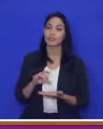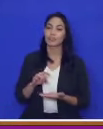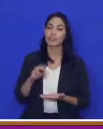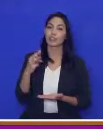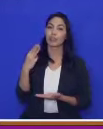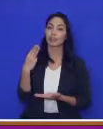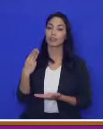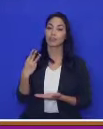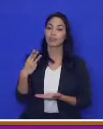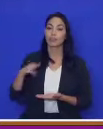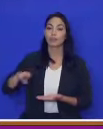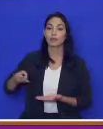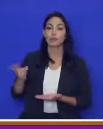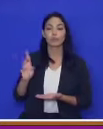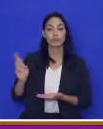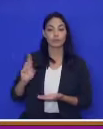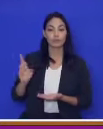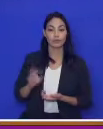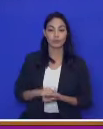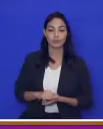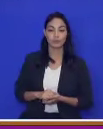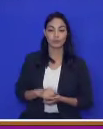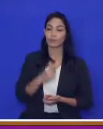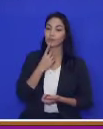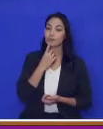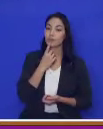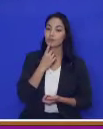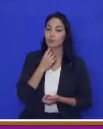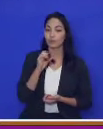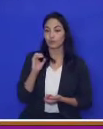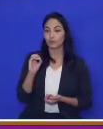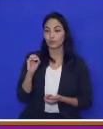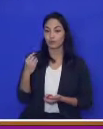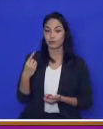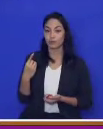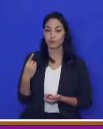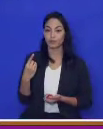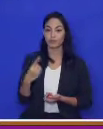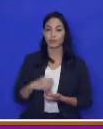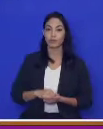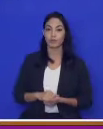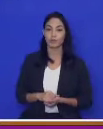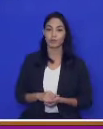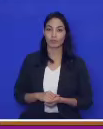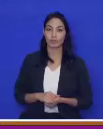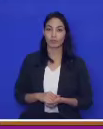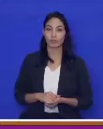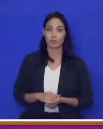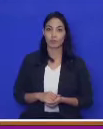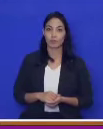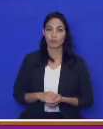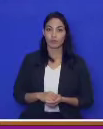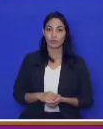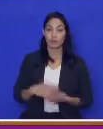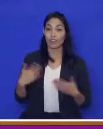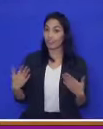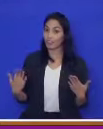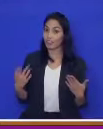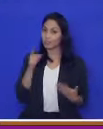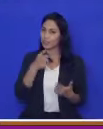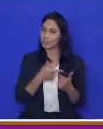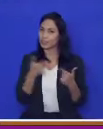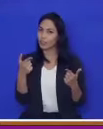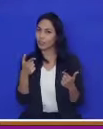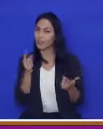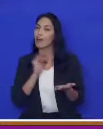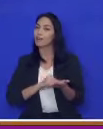de 3 milhões de reais. Bola vermelha, número 01. Vermelha, 01. E aí, tá com sorte?